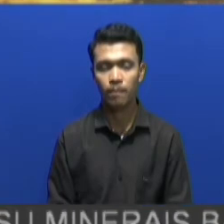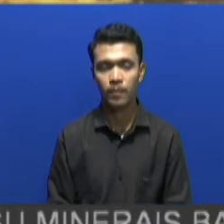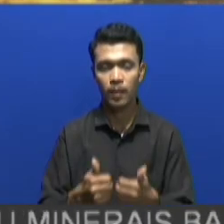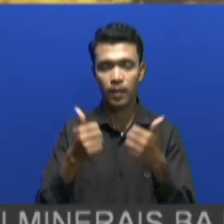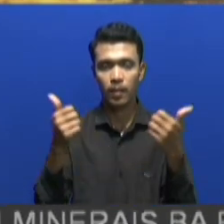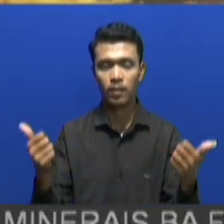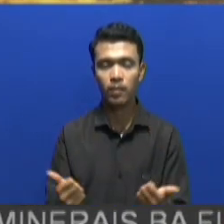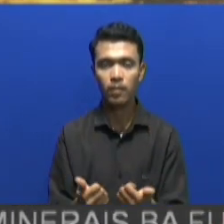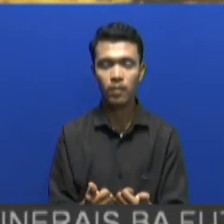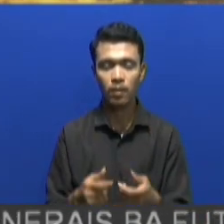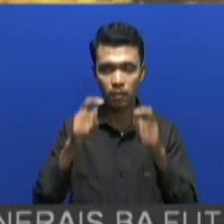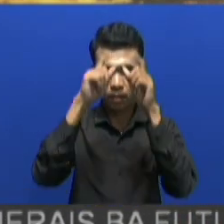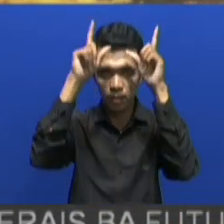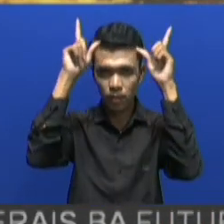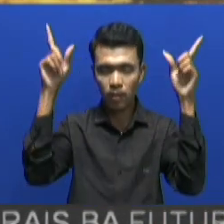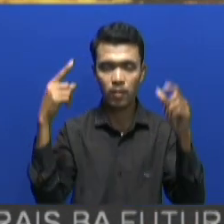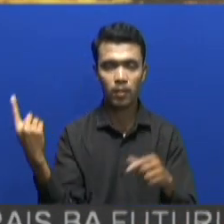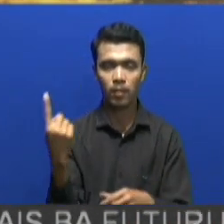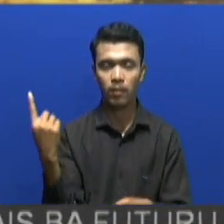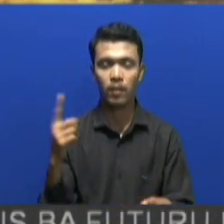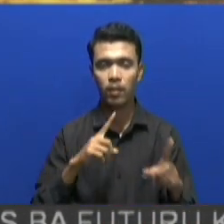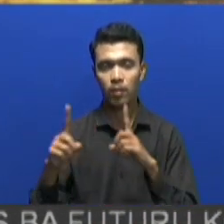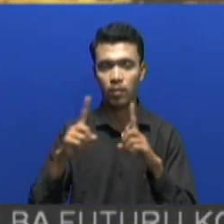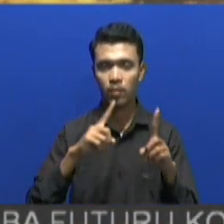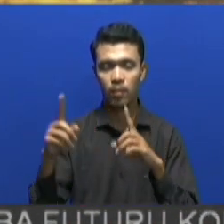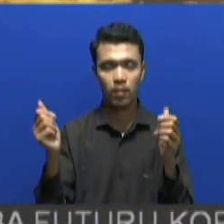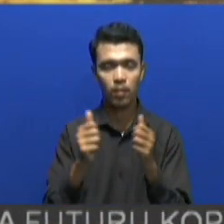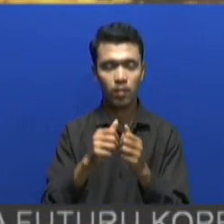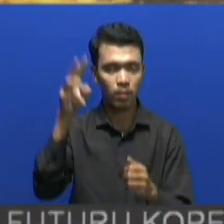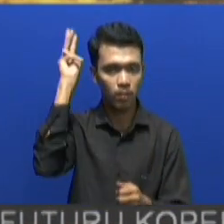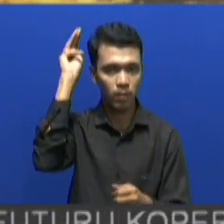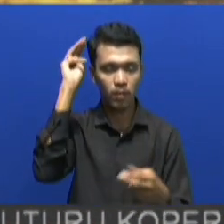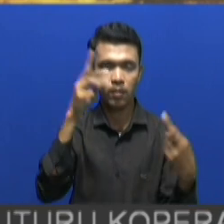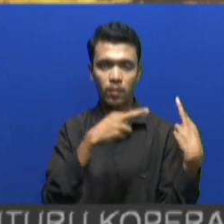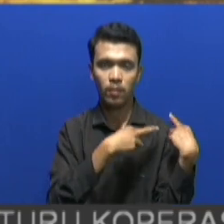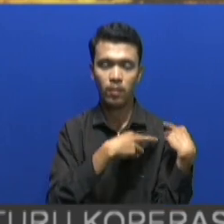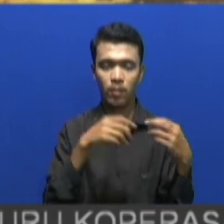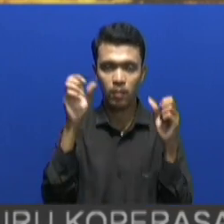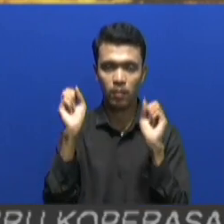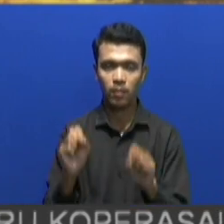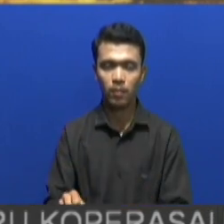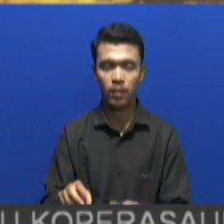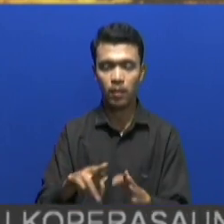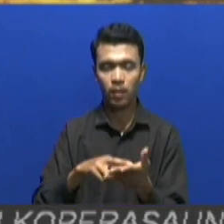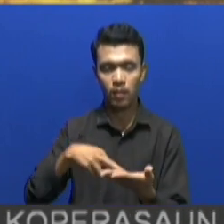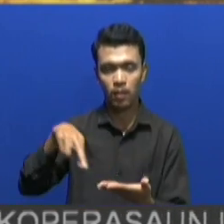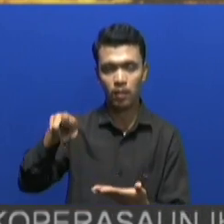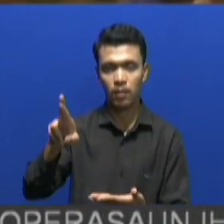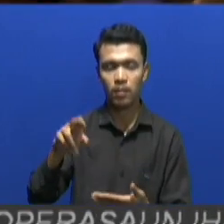A Associação Contabilista Timor-Leste na FATIN coordena o Ministério Relevante de Retan Legalidade.